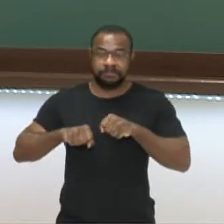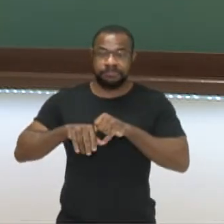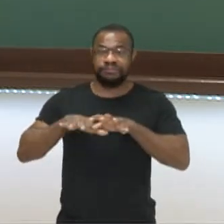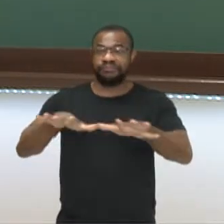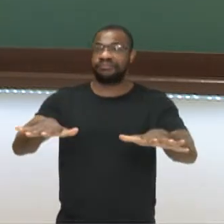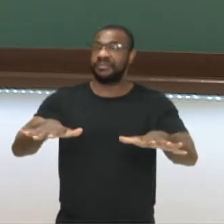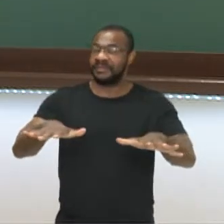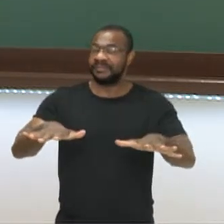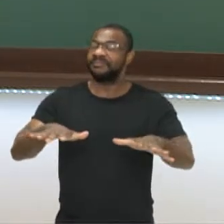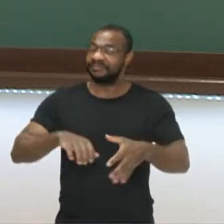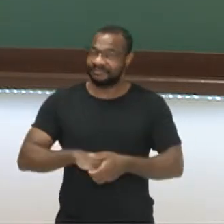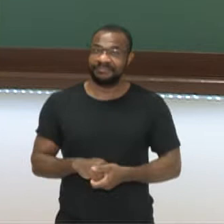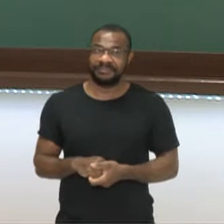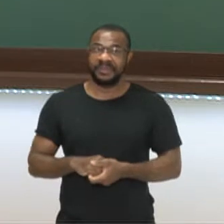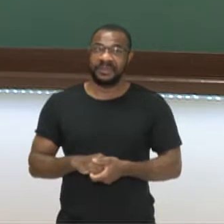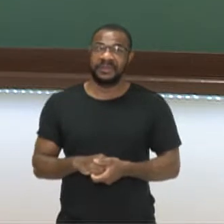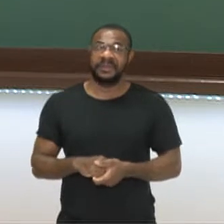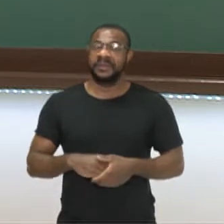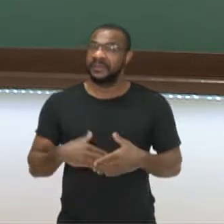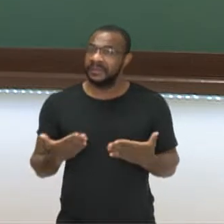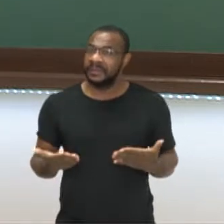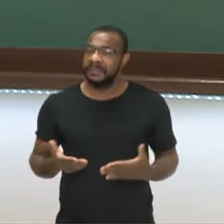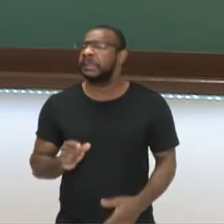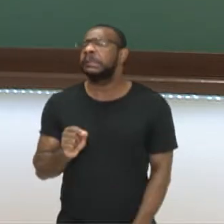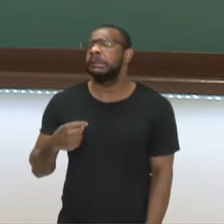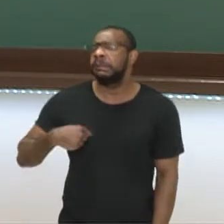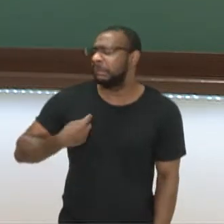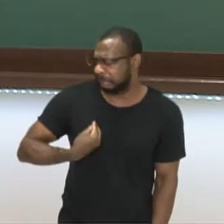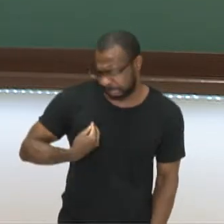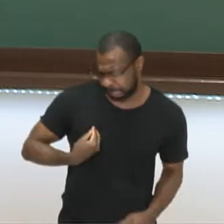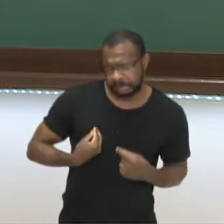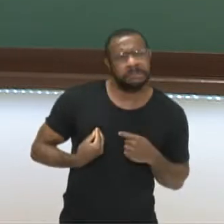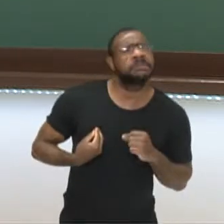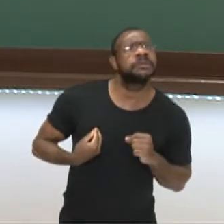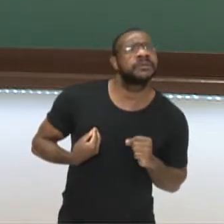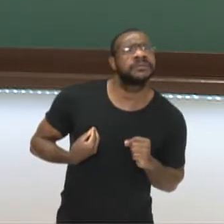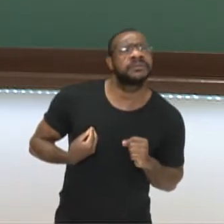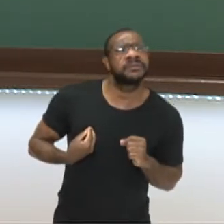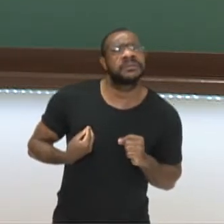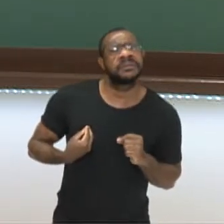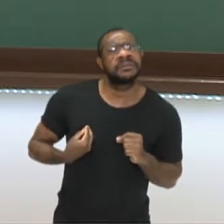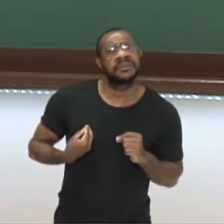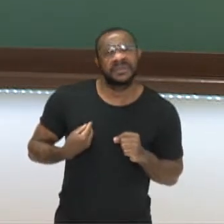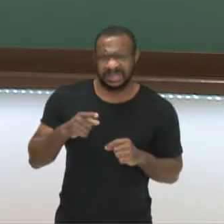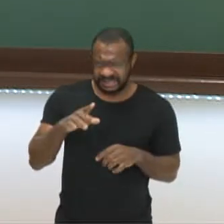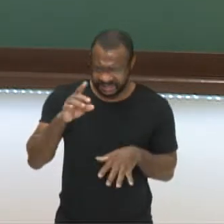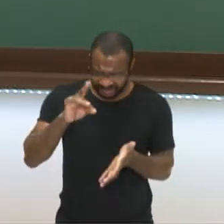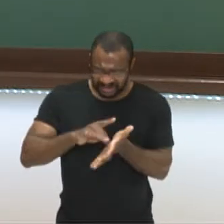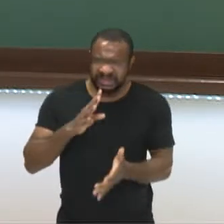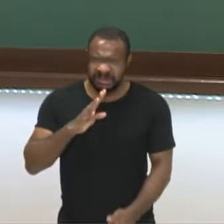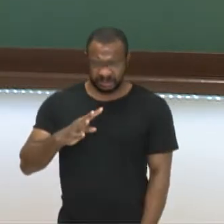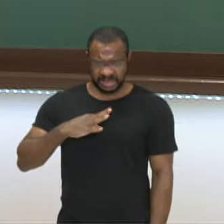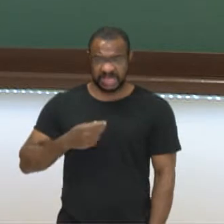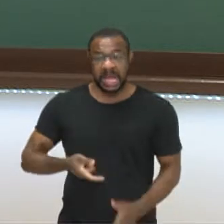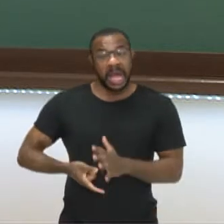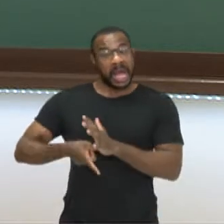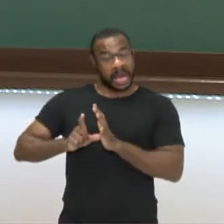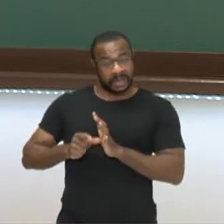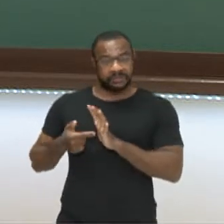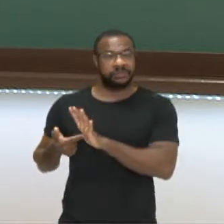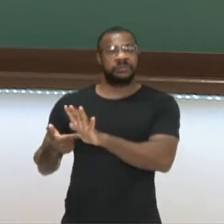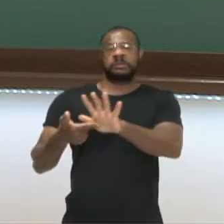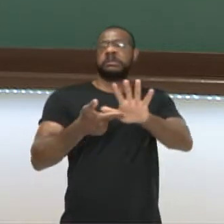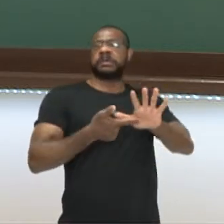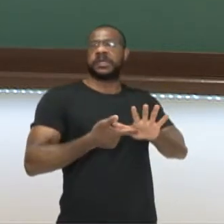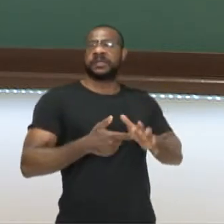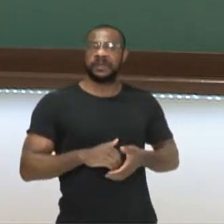Então, nós nos expomos muito, mas quem somos nós? Você realmente se conhece antes de se mostrar para as outras